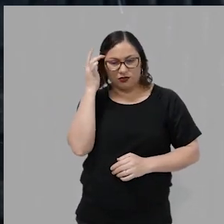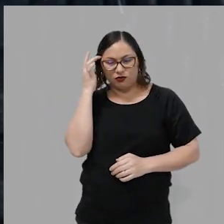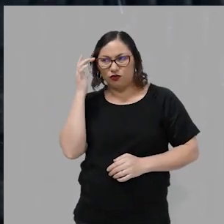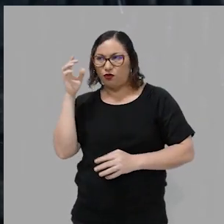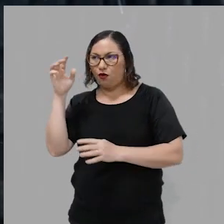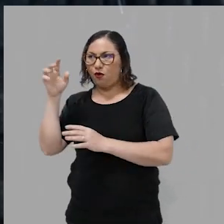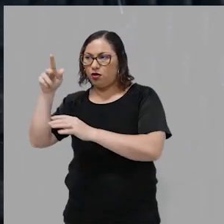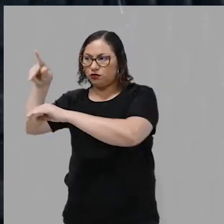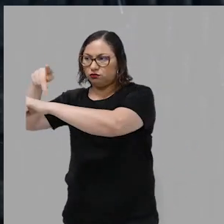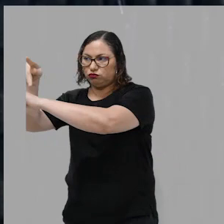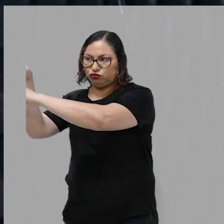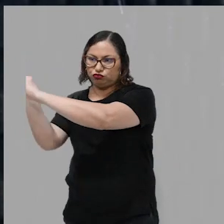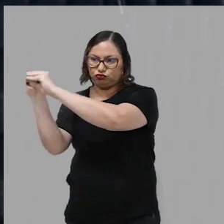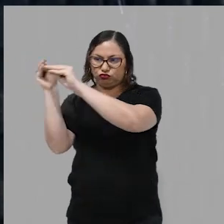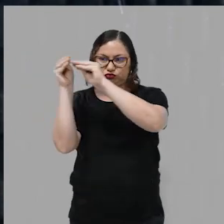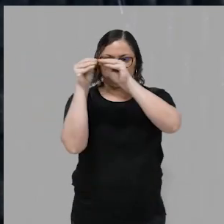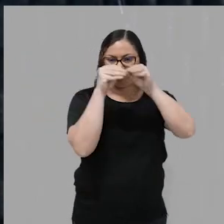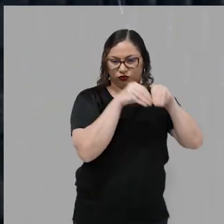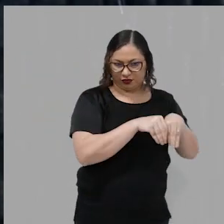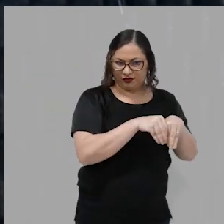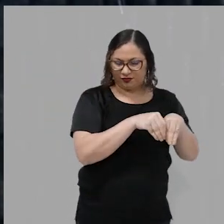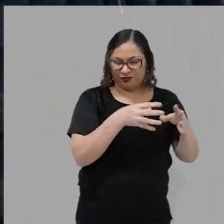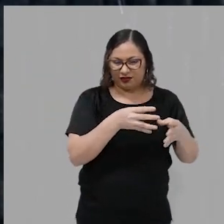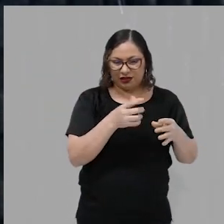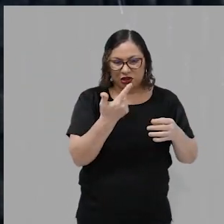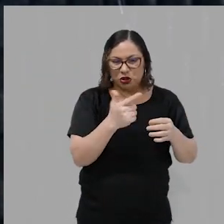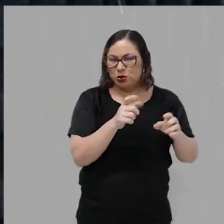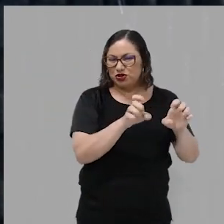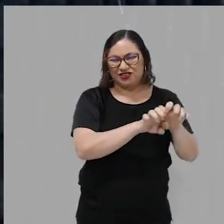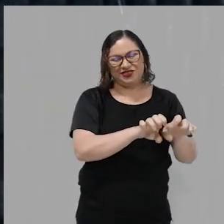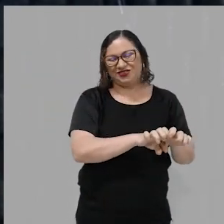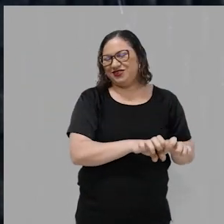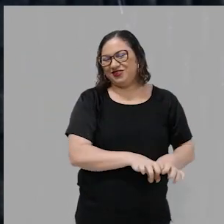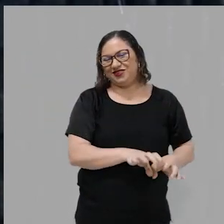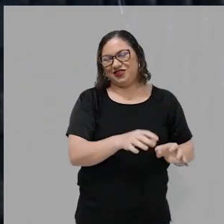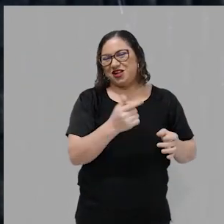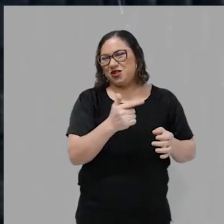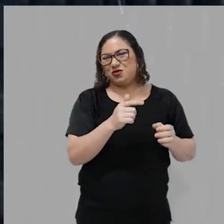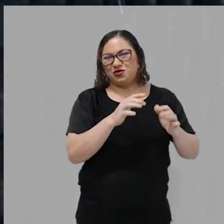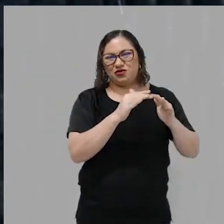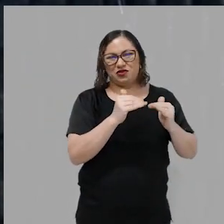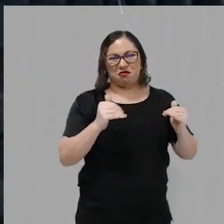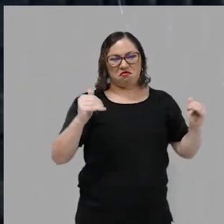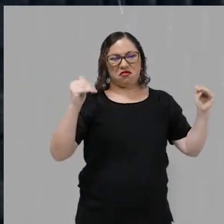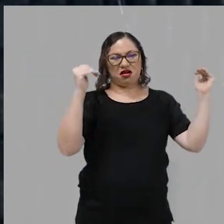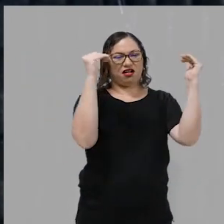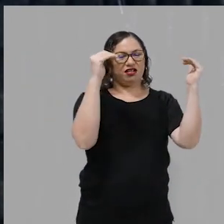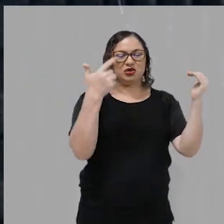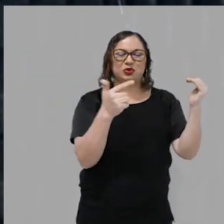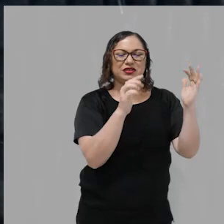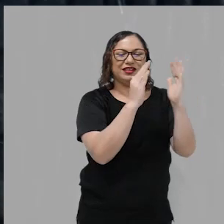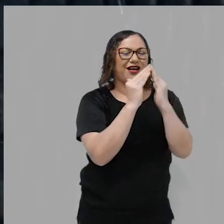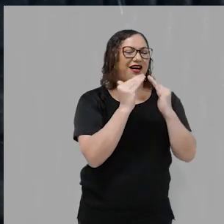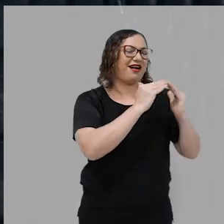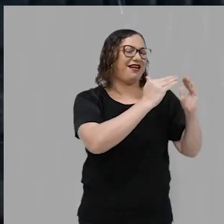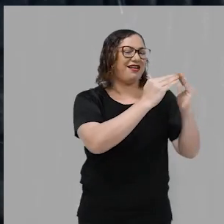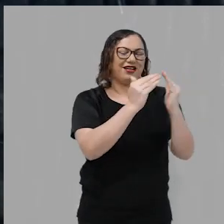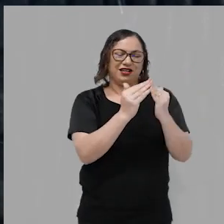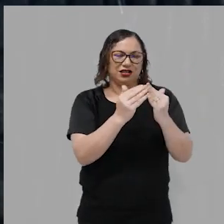um país e chegar num outro país que não tinha estrutura nenhuma, que não tinha palácio, que não tinha casa, que não